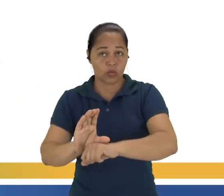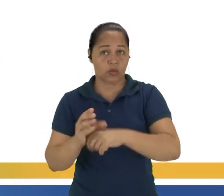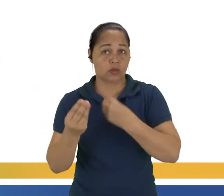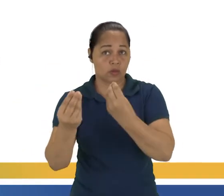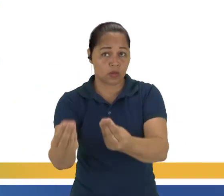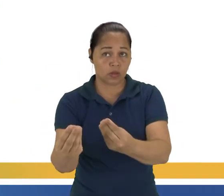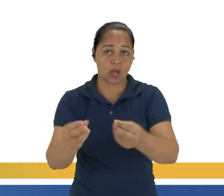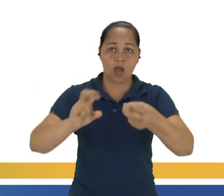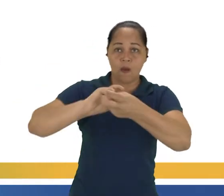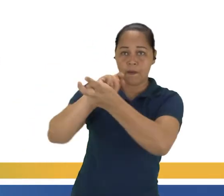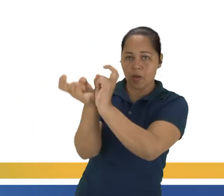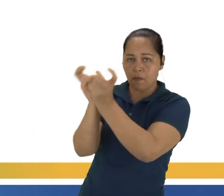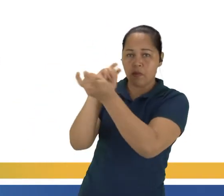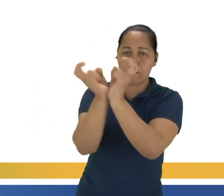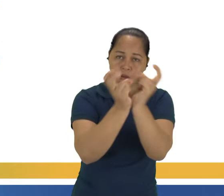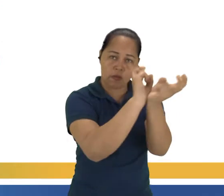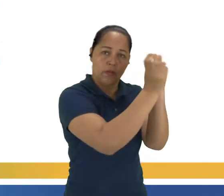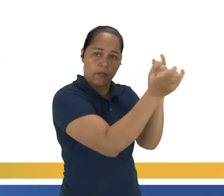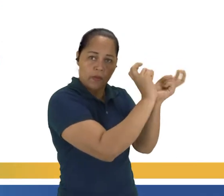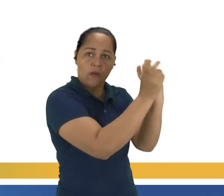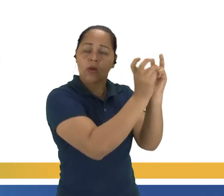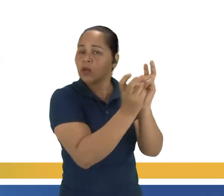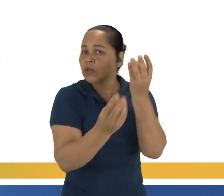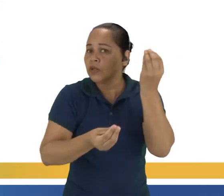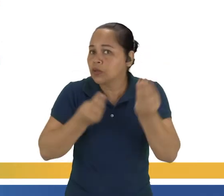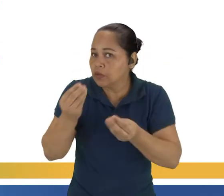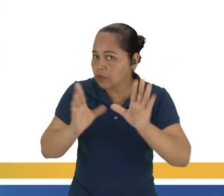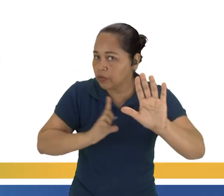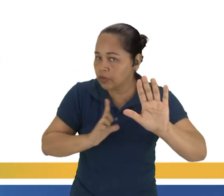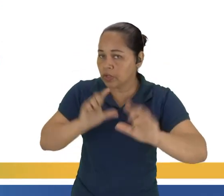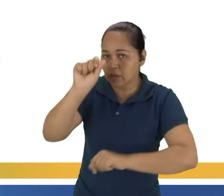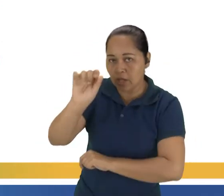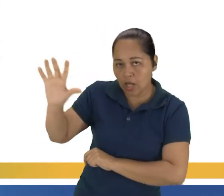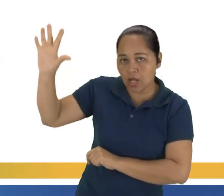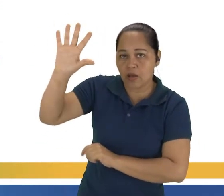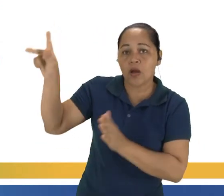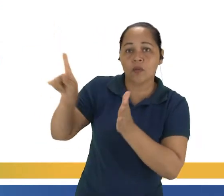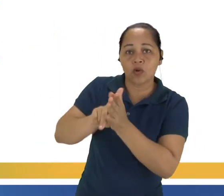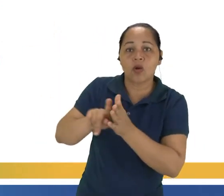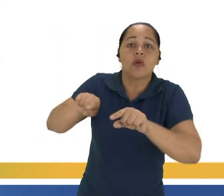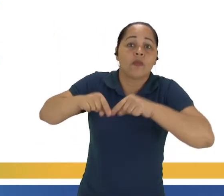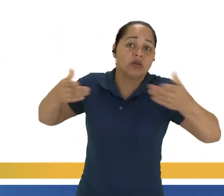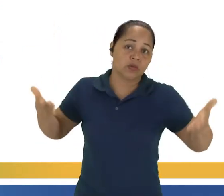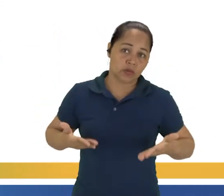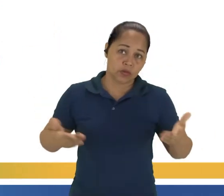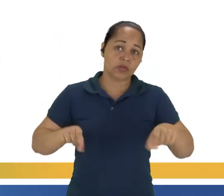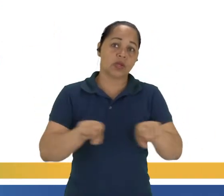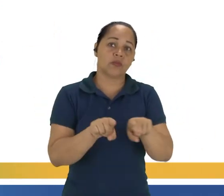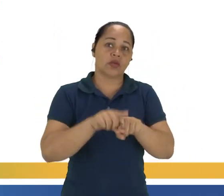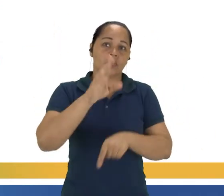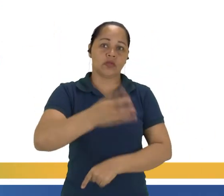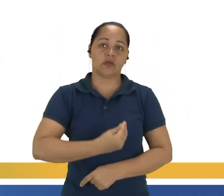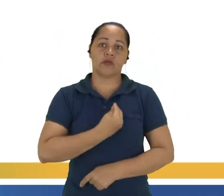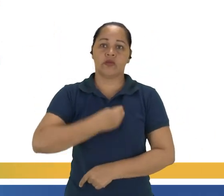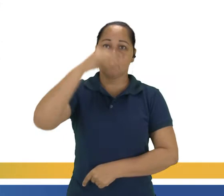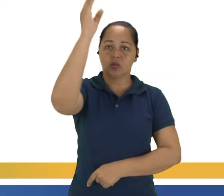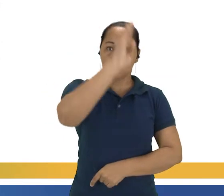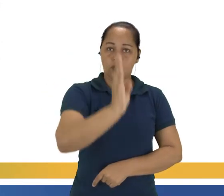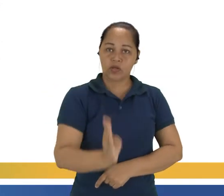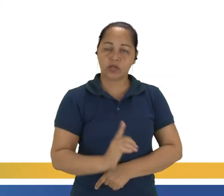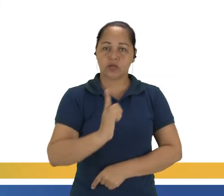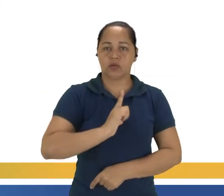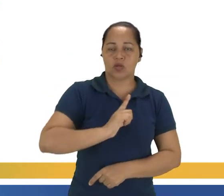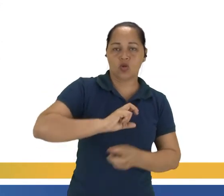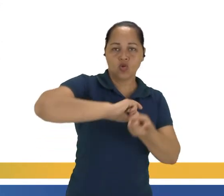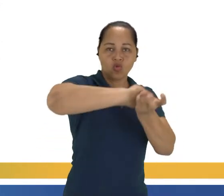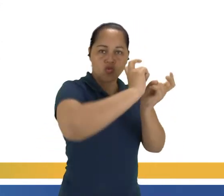A capoeira também é uma influência que vem da África, mas que se torna nossa, né? A construção aí de uma espécie de arte marcial,